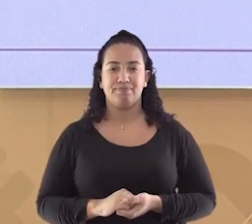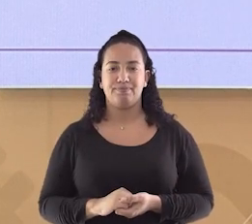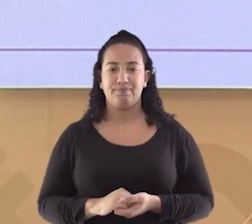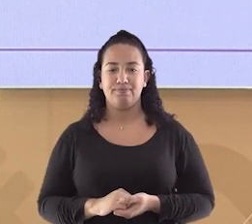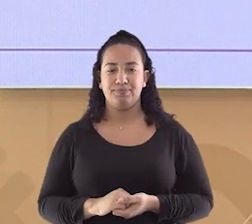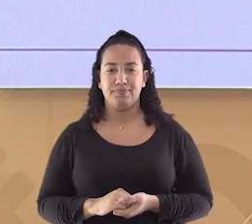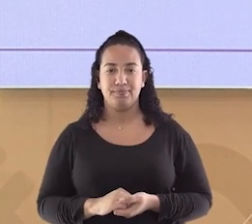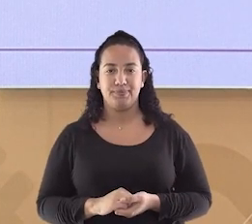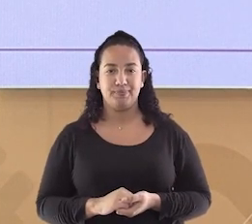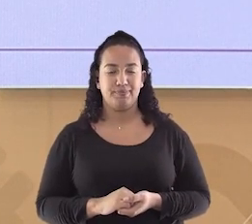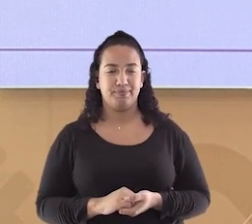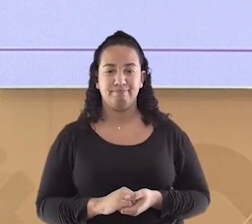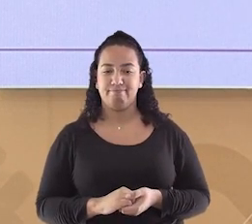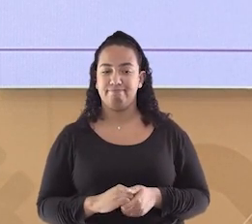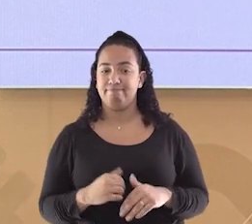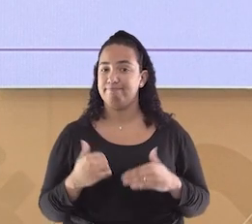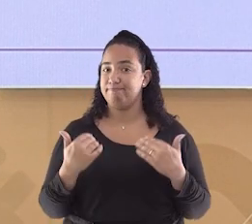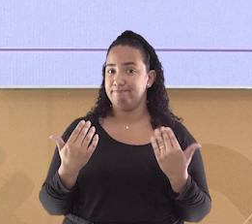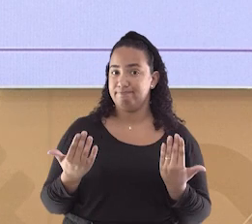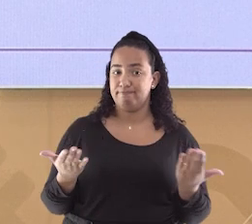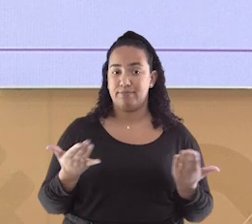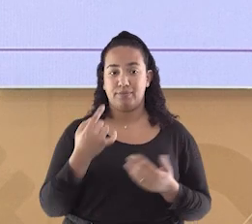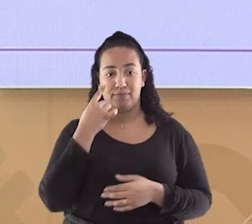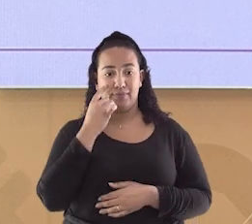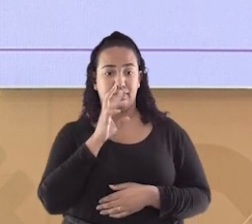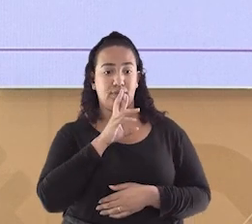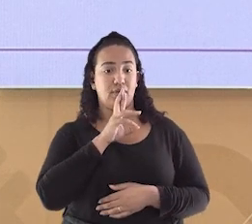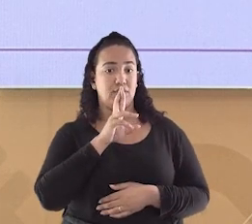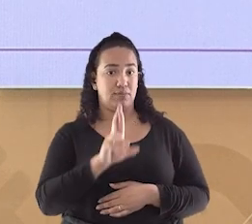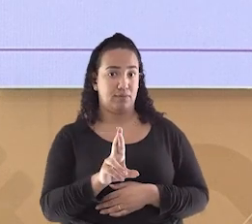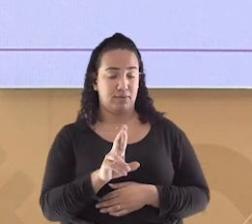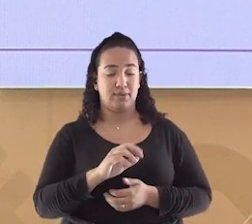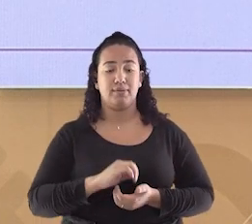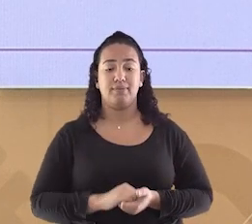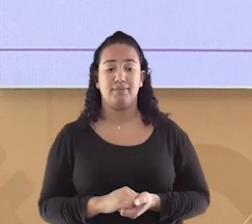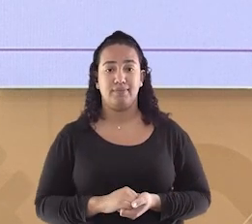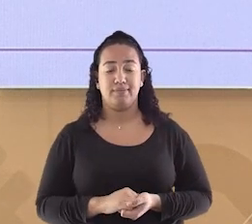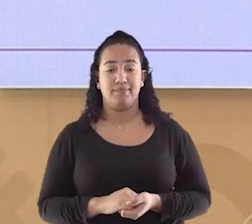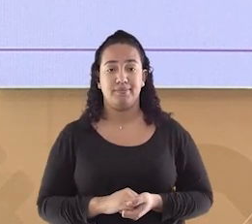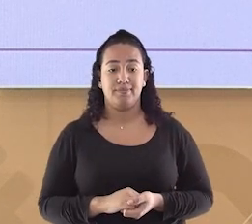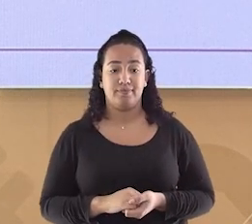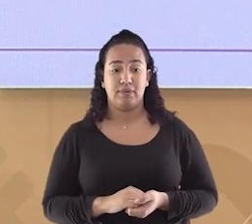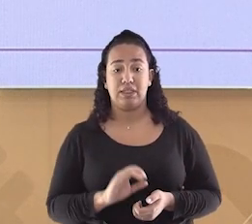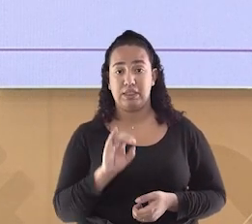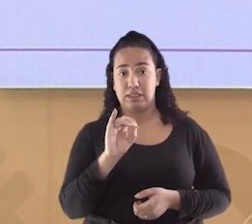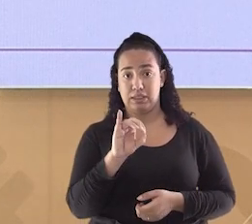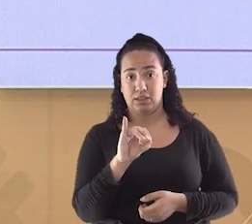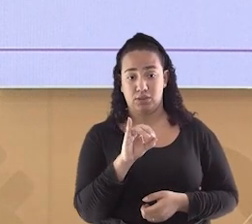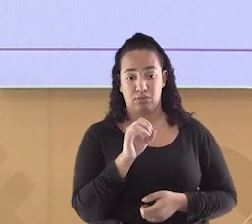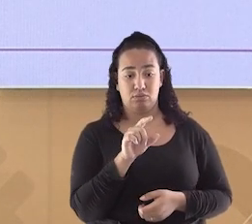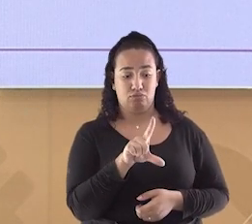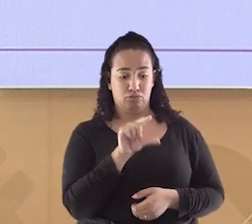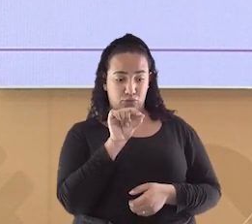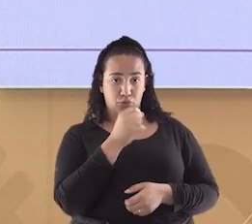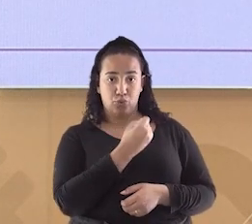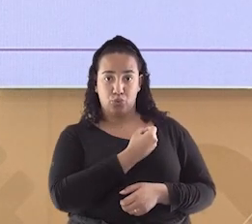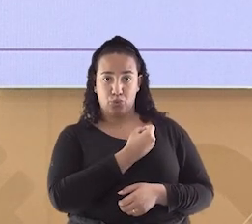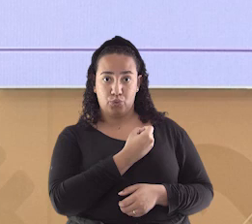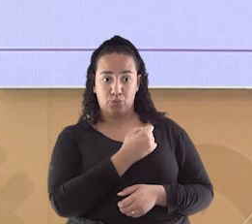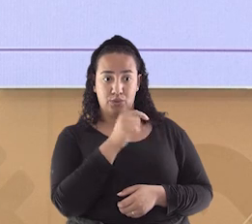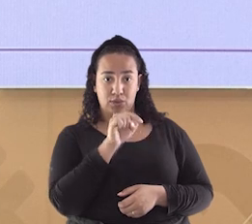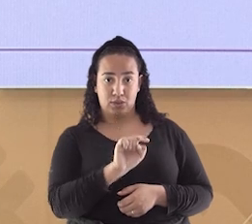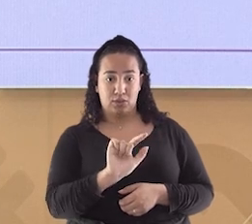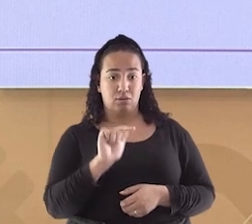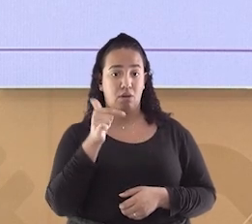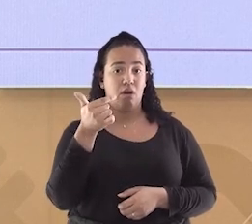quadrado. E aí, vamos para o resultado? O número que, se eu elevar ao quadrado, irá